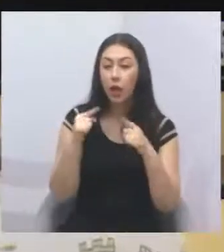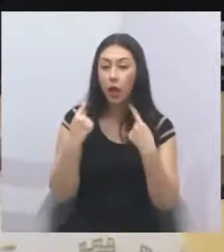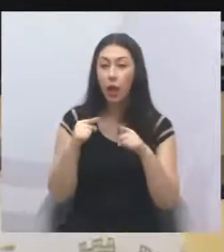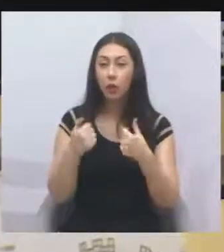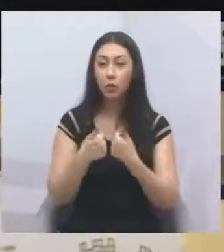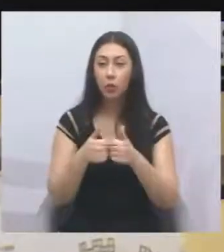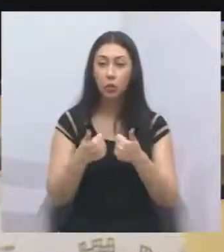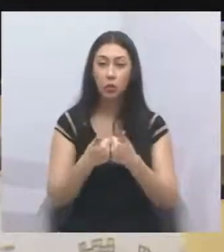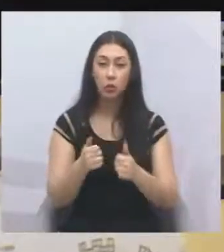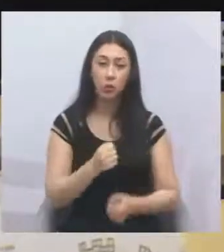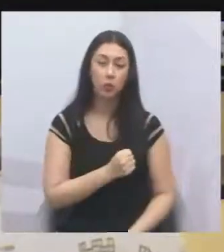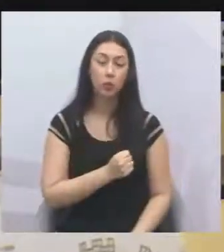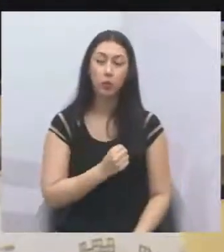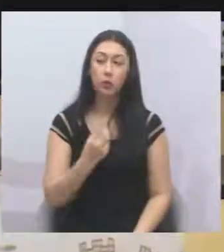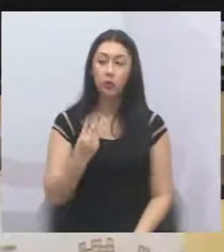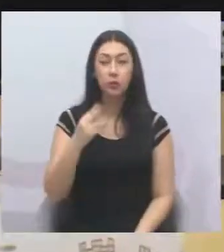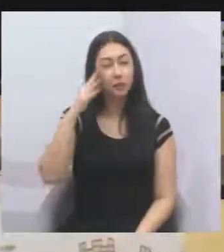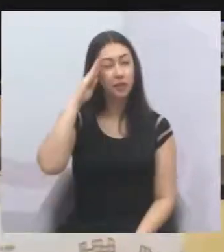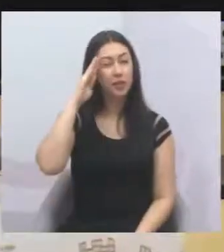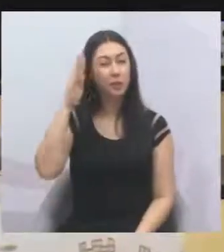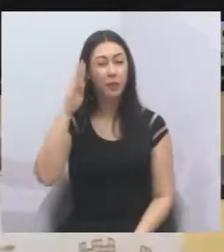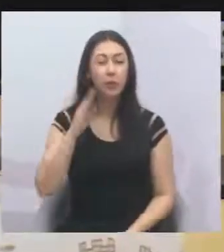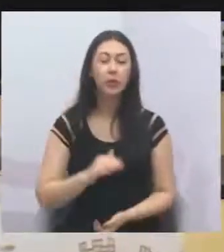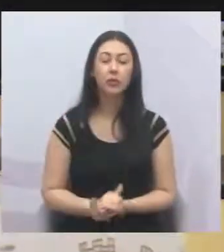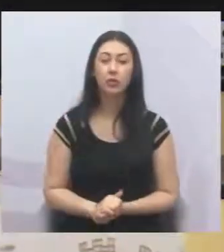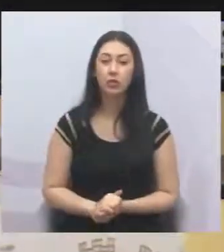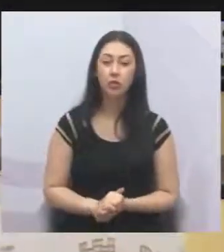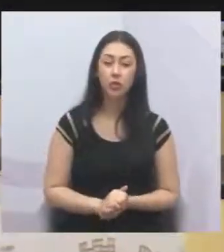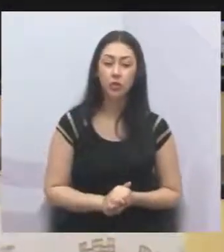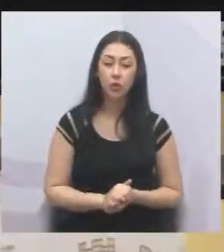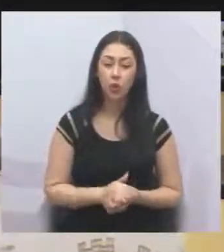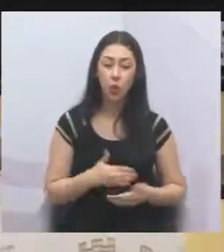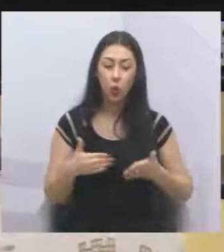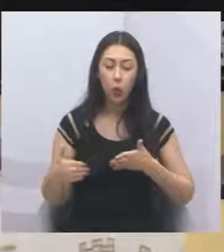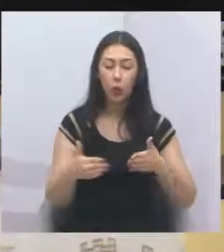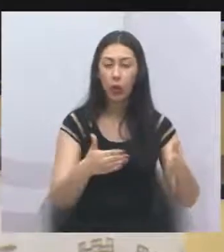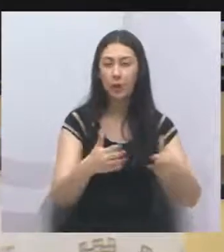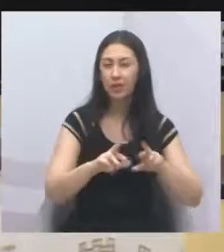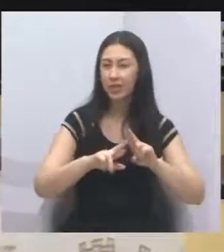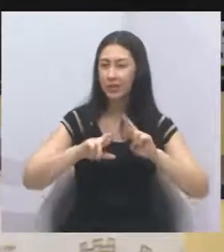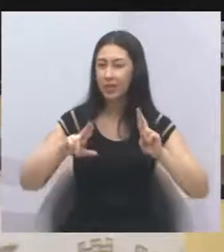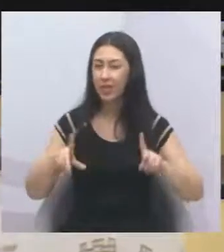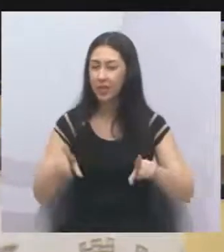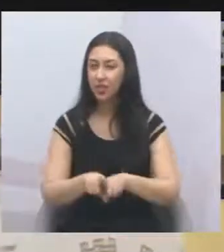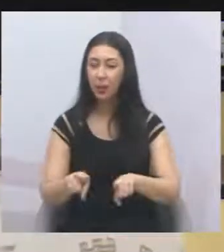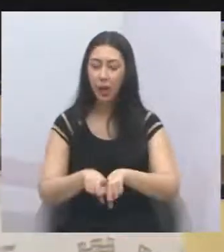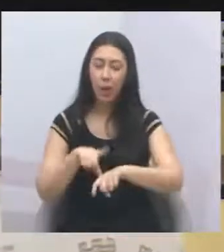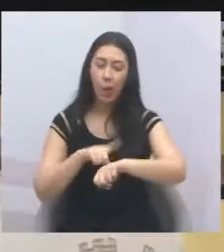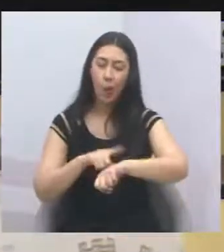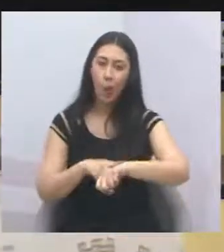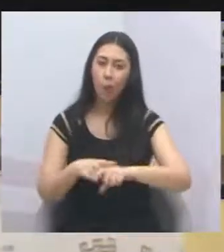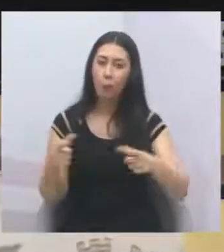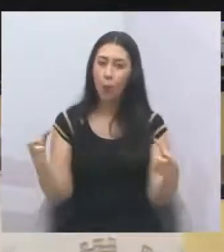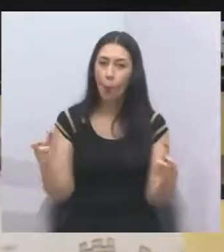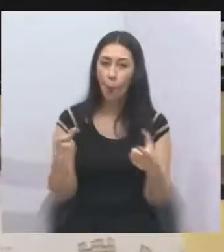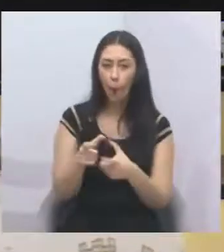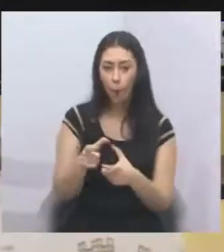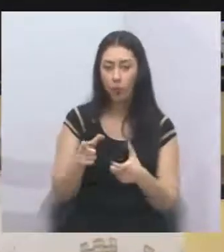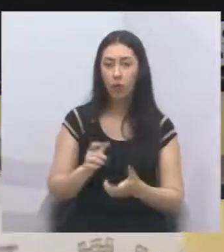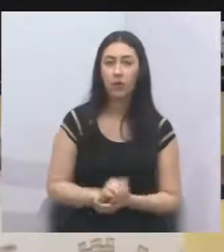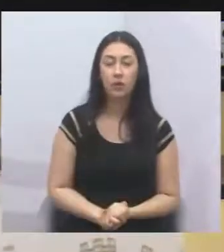2, principalmente sobre a mudança do itinerário e a retirada de horário dessa linha desde o começo da